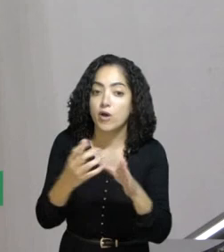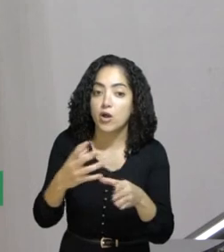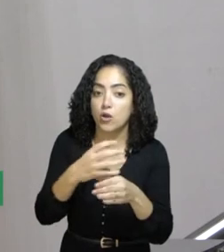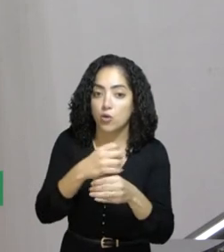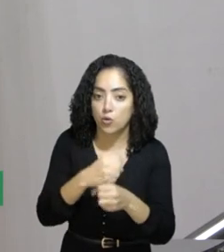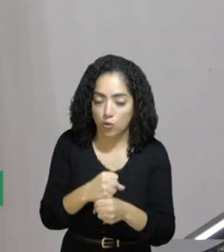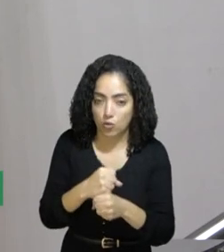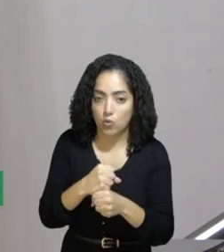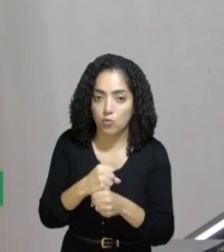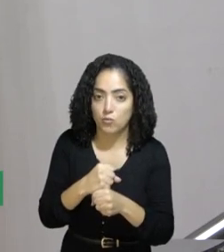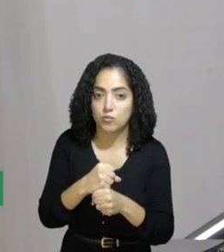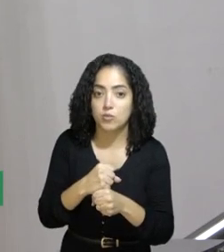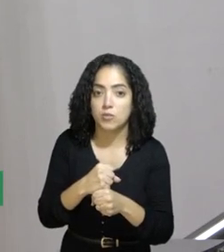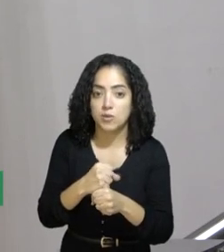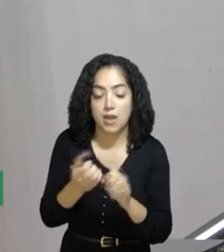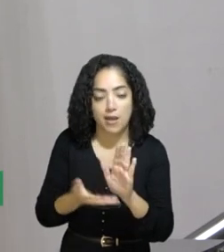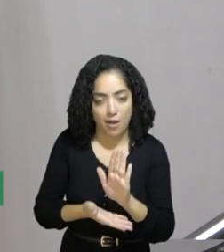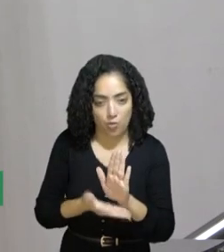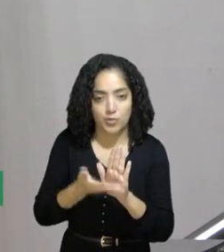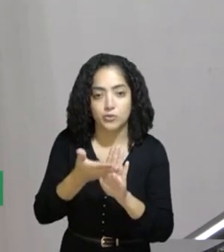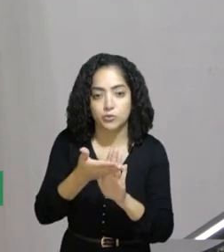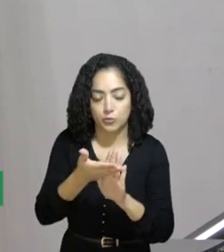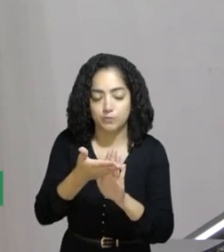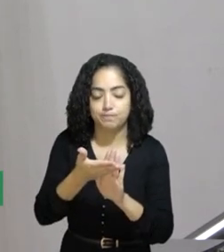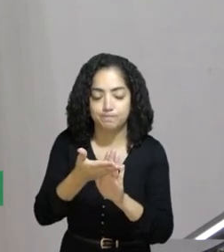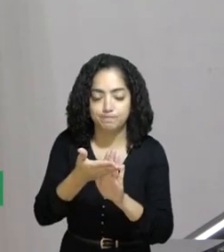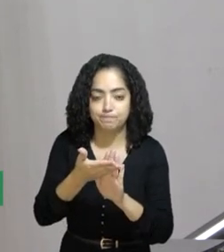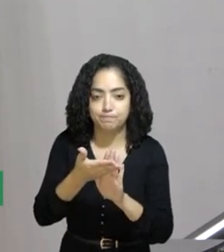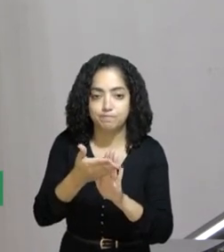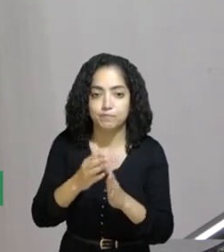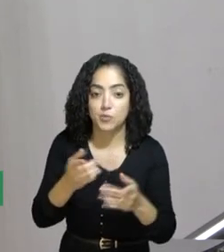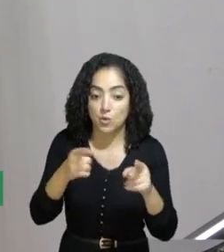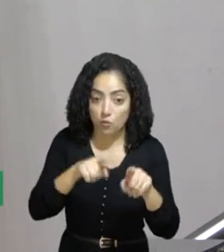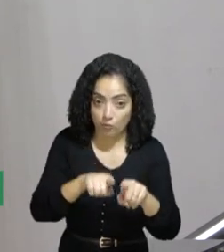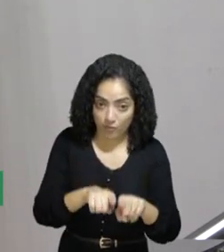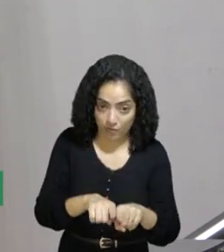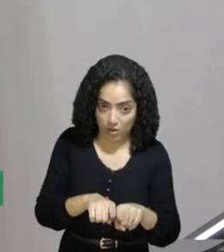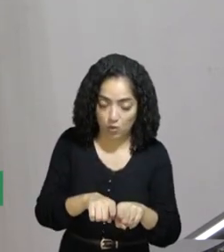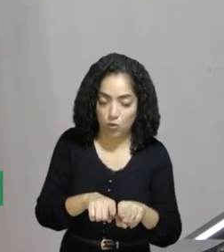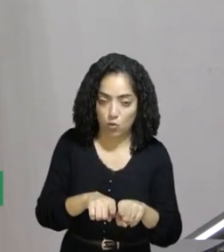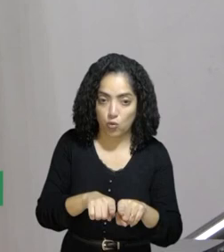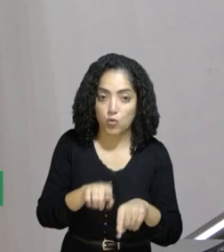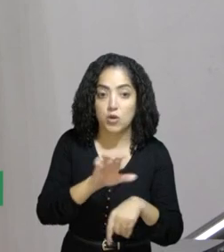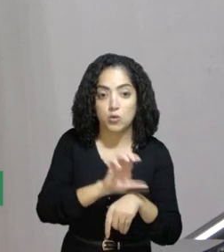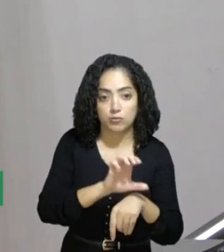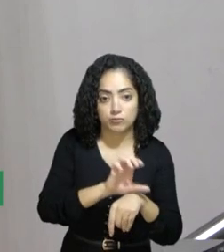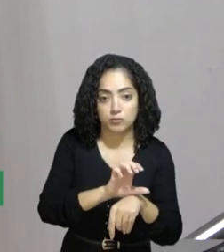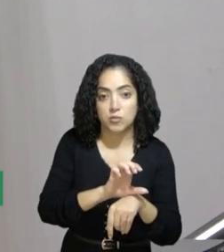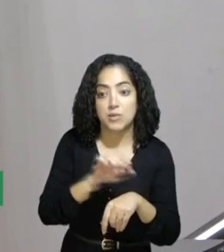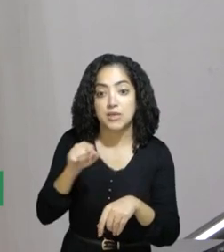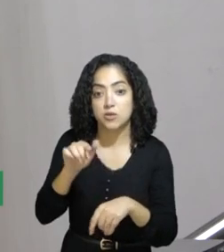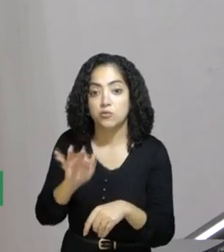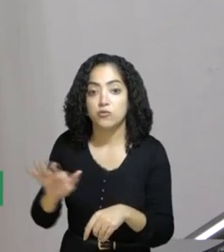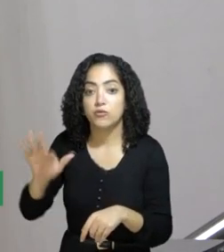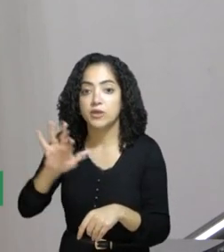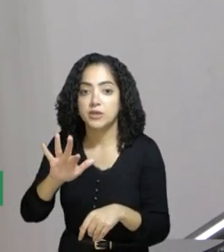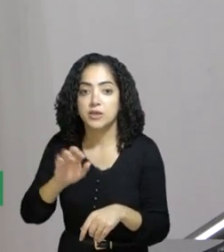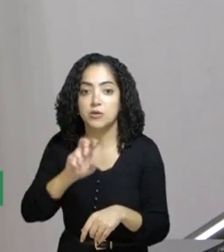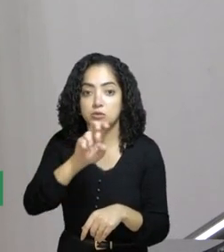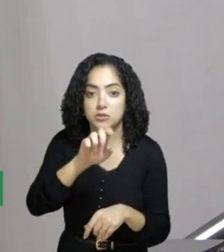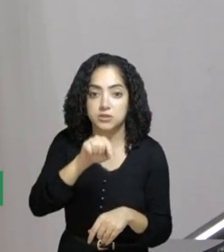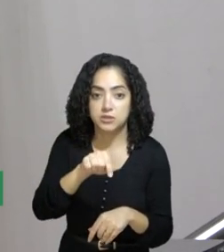reforma aumentou consideravelmente. O valor do convênio entre Santa Catarina e o governo federal passou de